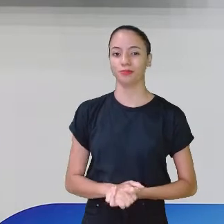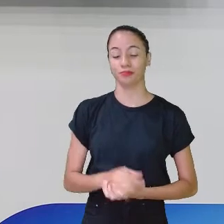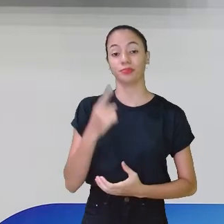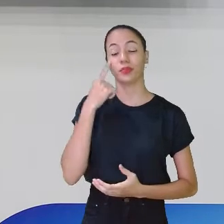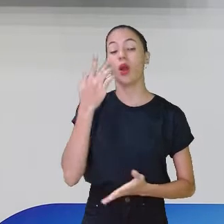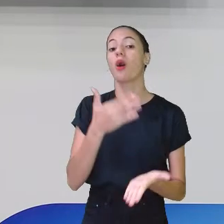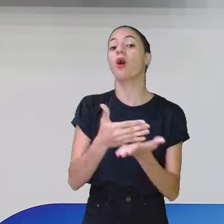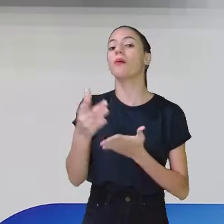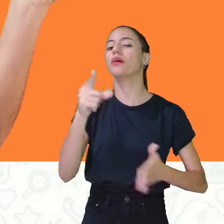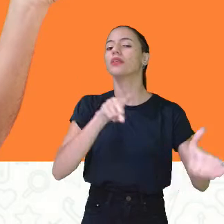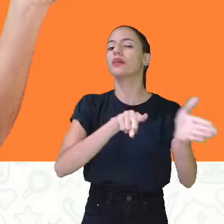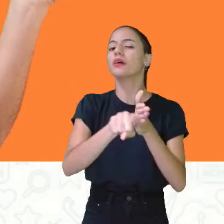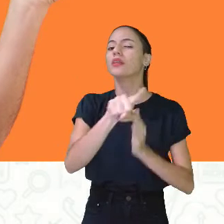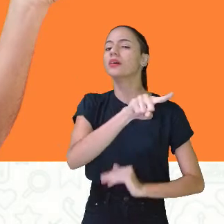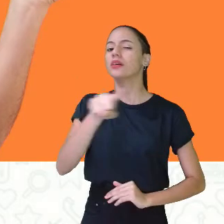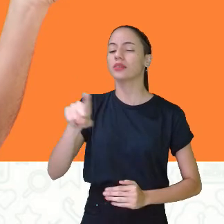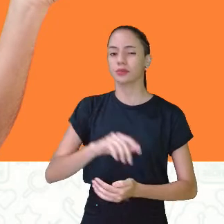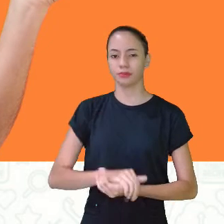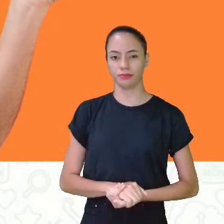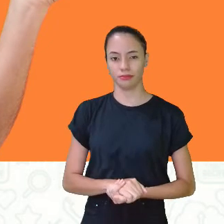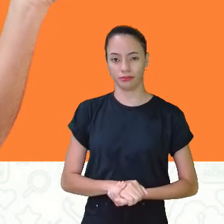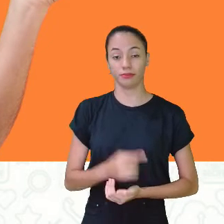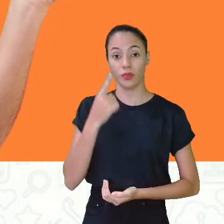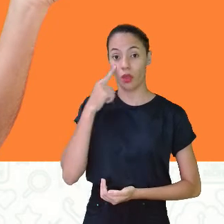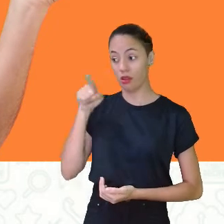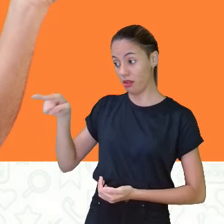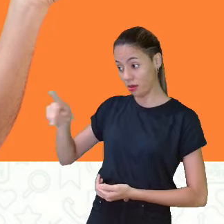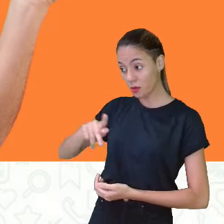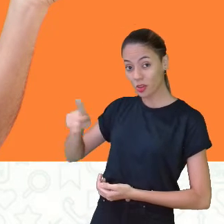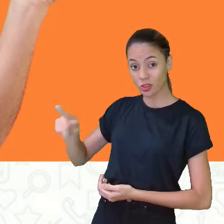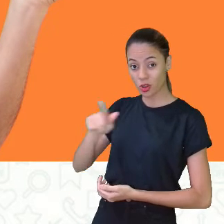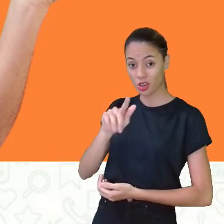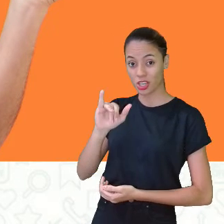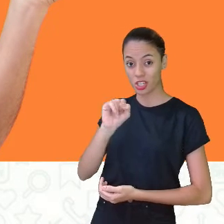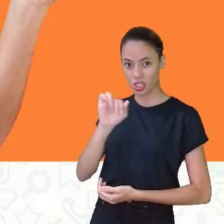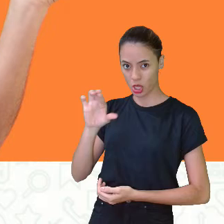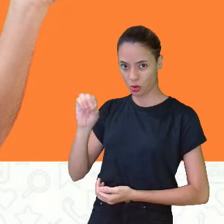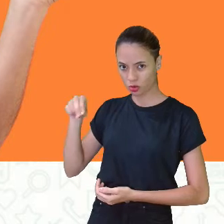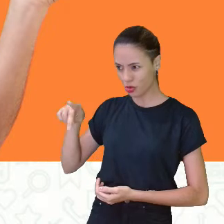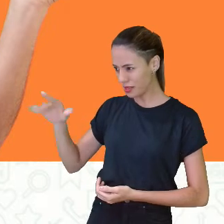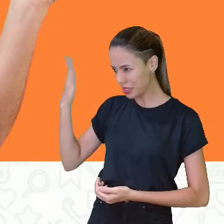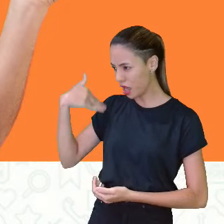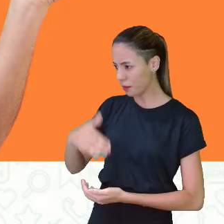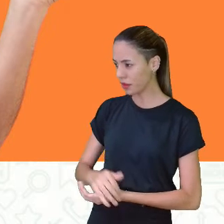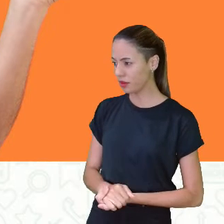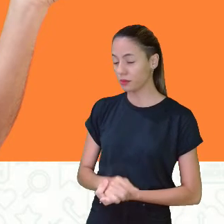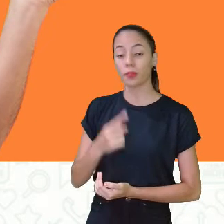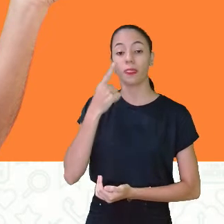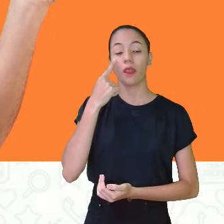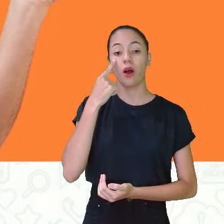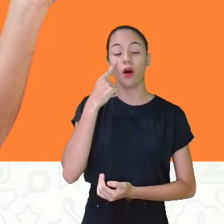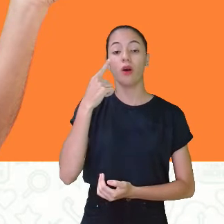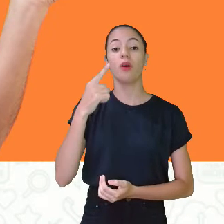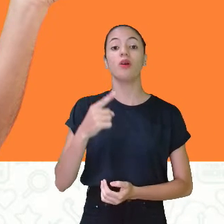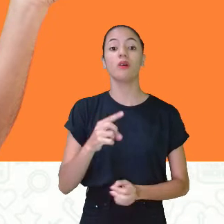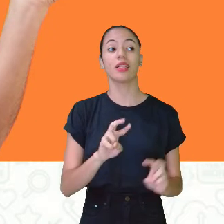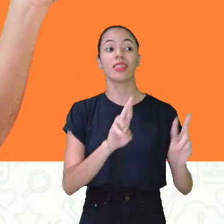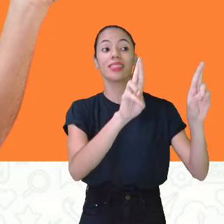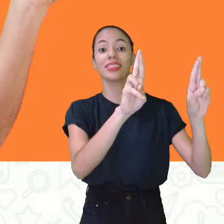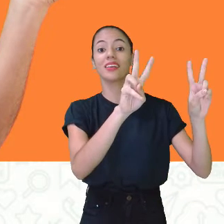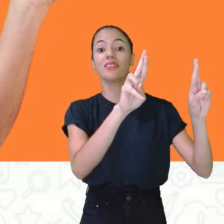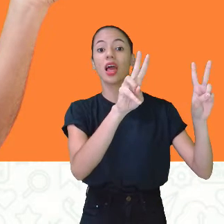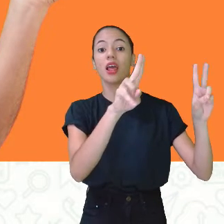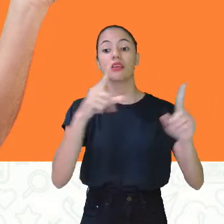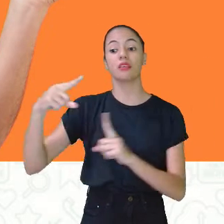uma pergunta, Será que o professor Gilson aí sabe disso? Veja, quais as diferenças entre as formas